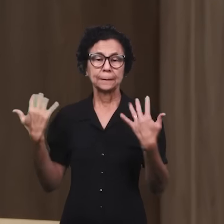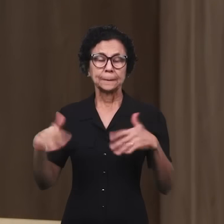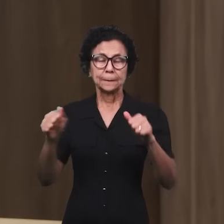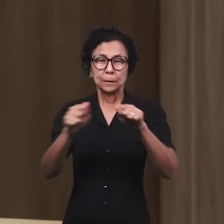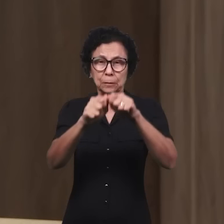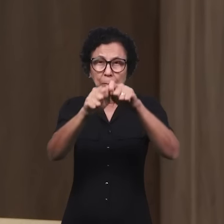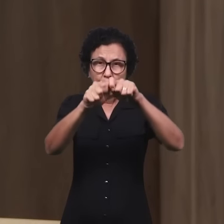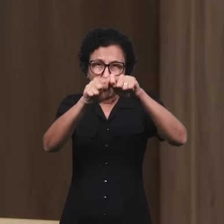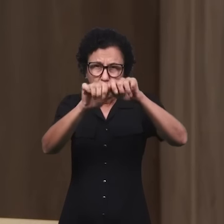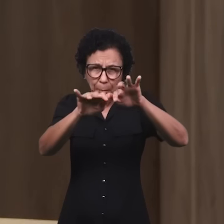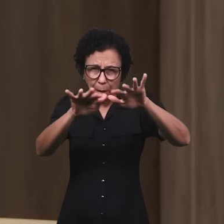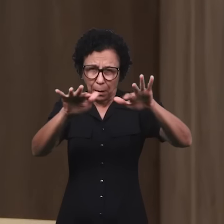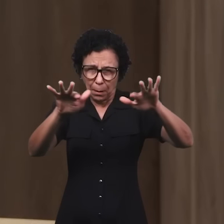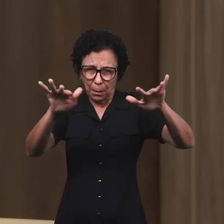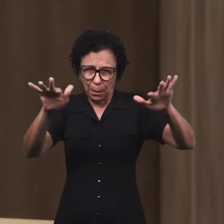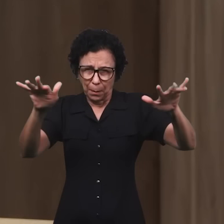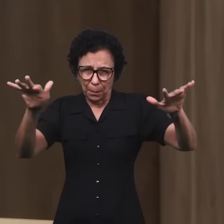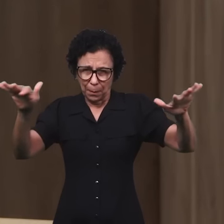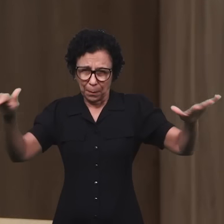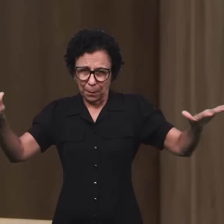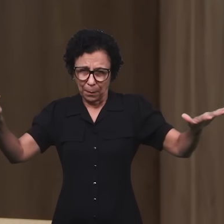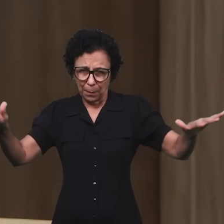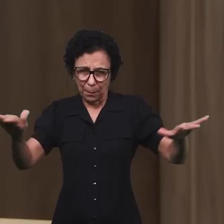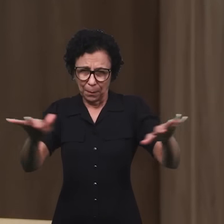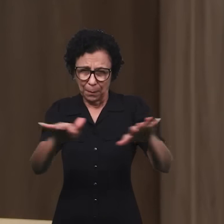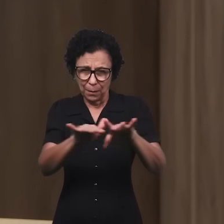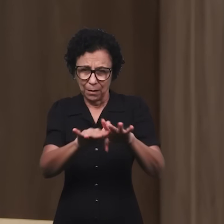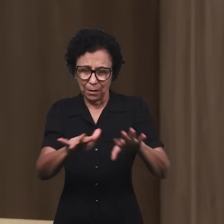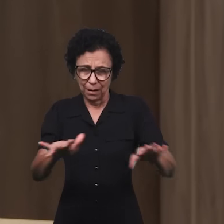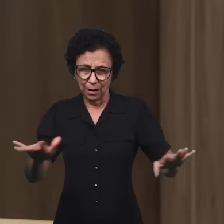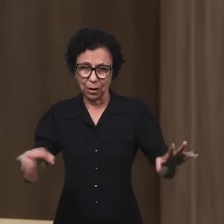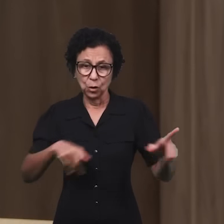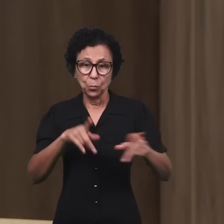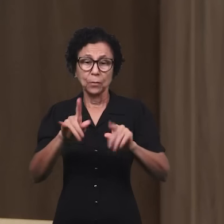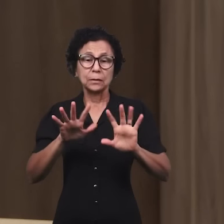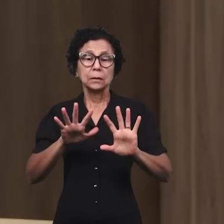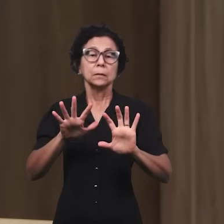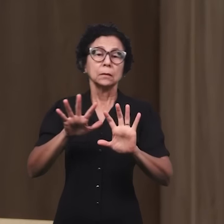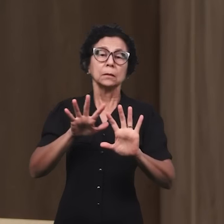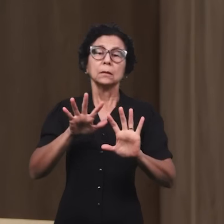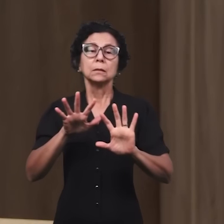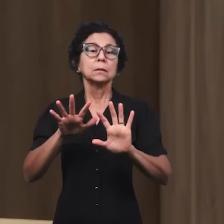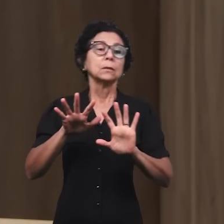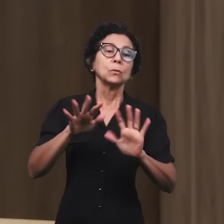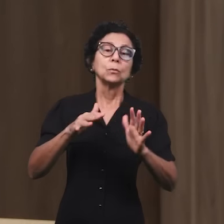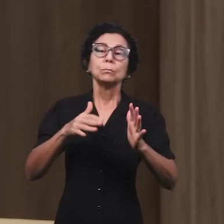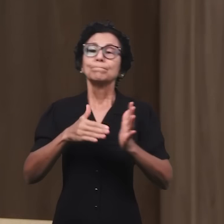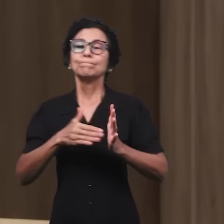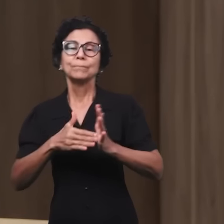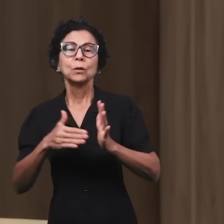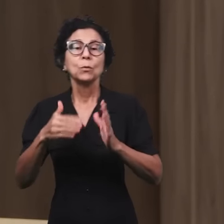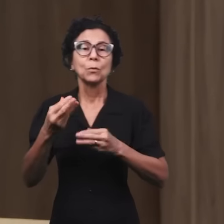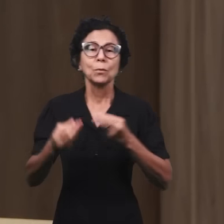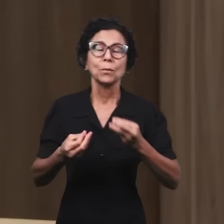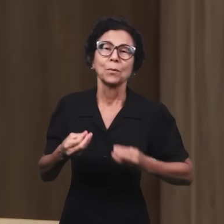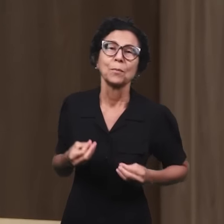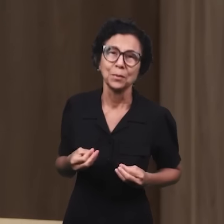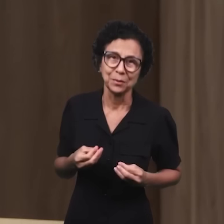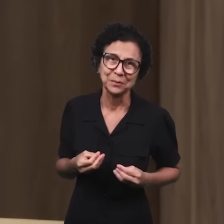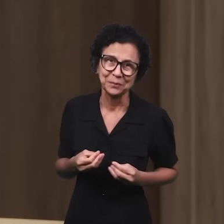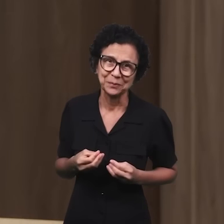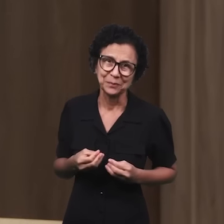Senhor. E a gente vê essa questão da fé na palavra que Jesus dá a ela. Porque o Senhor